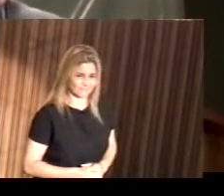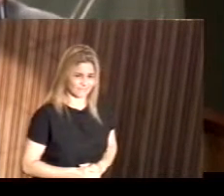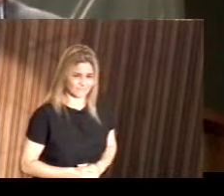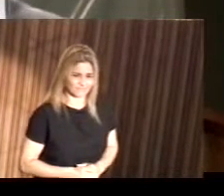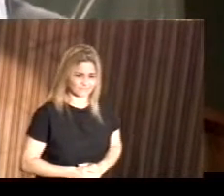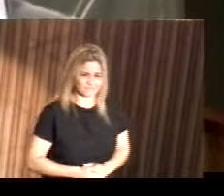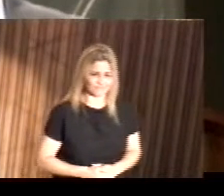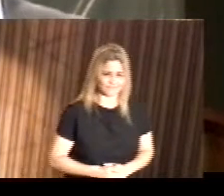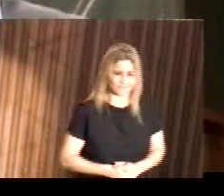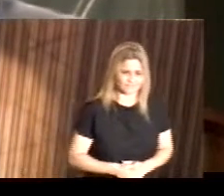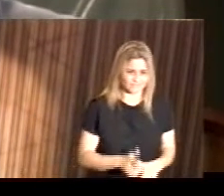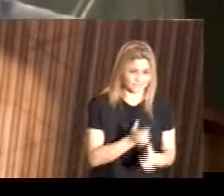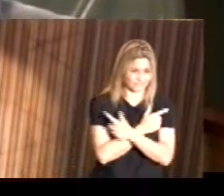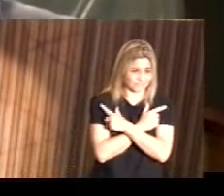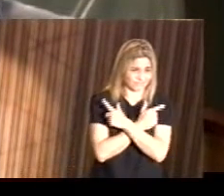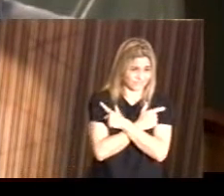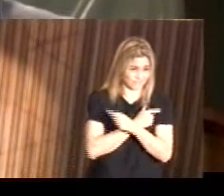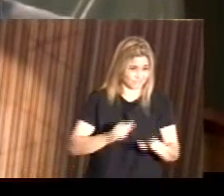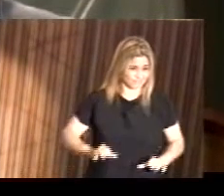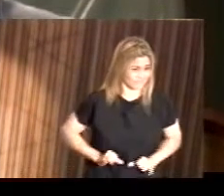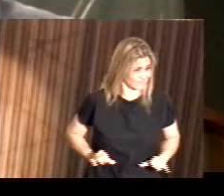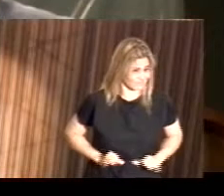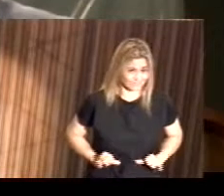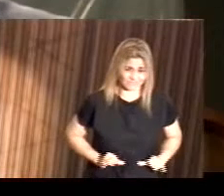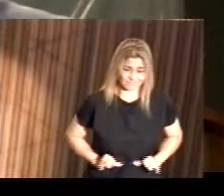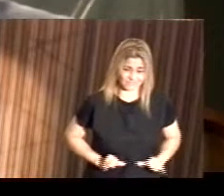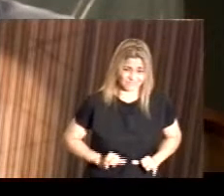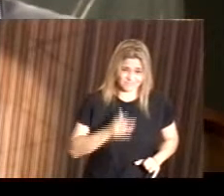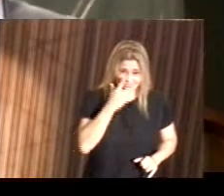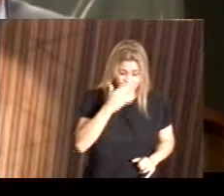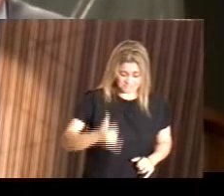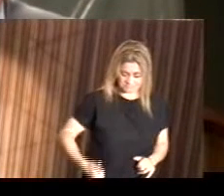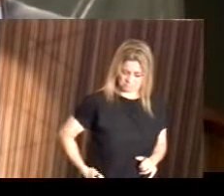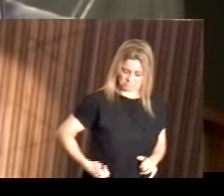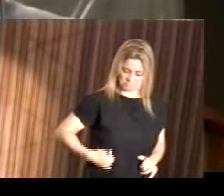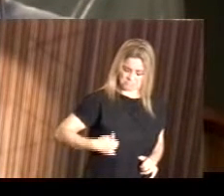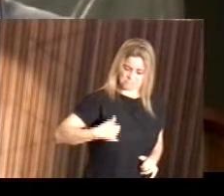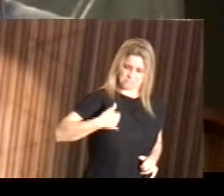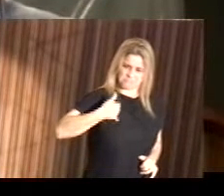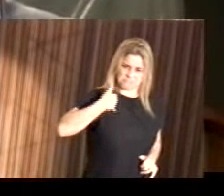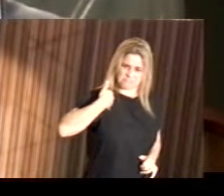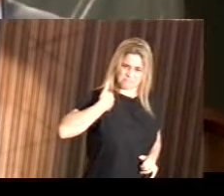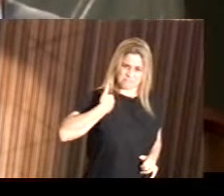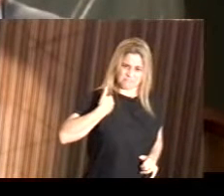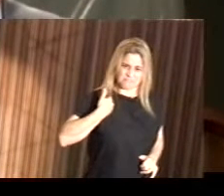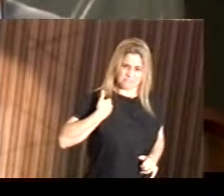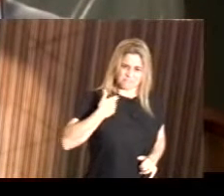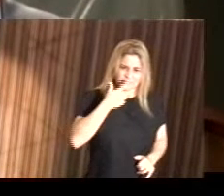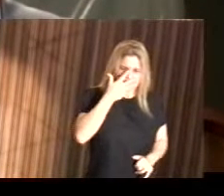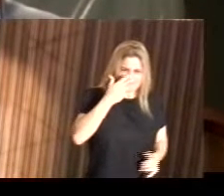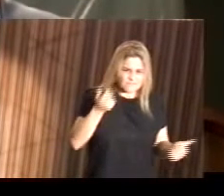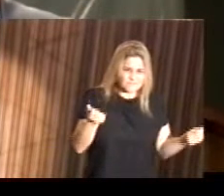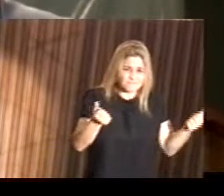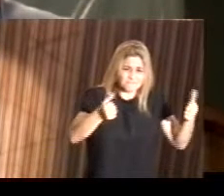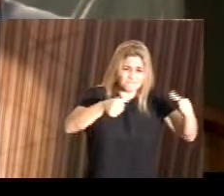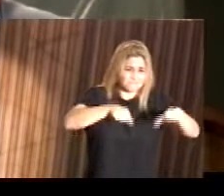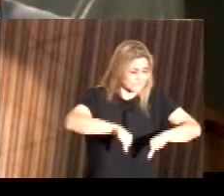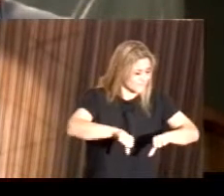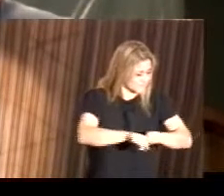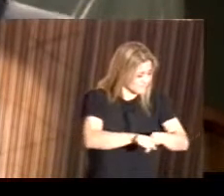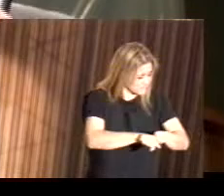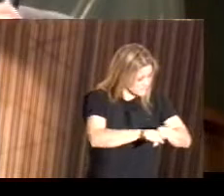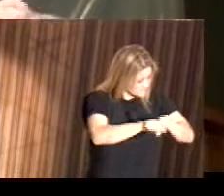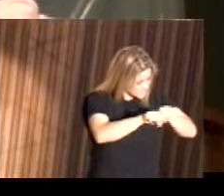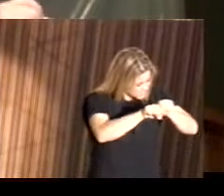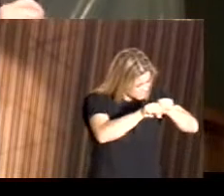Do dia para a noite, a sua orgulhosa posição se transformara no